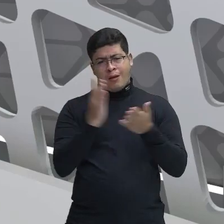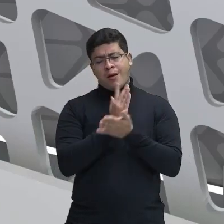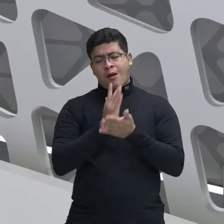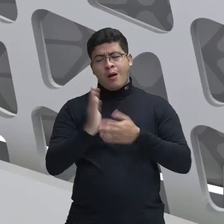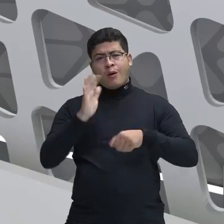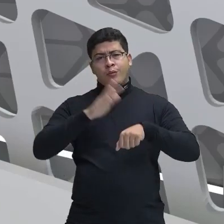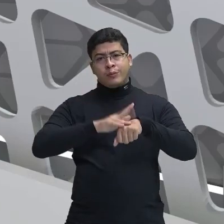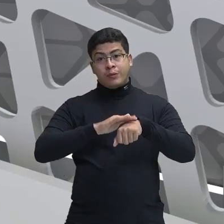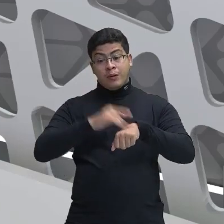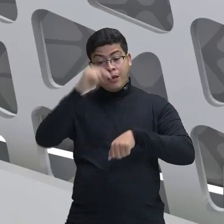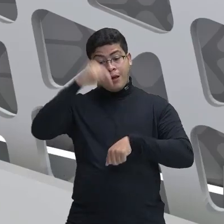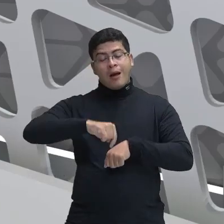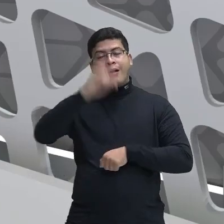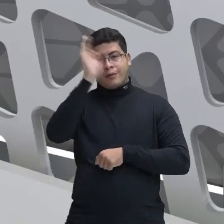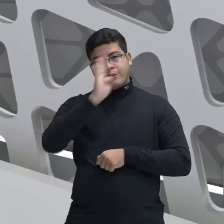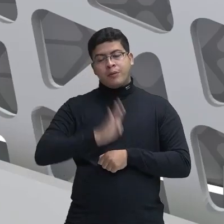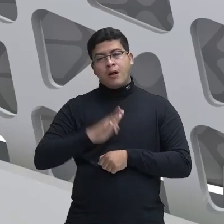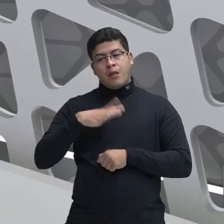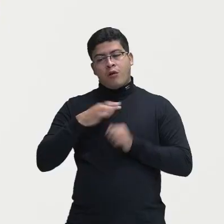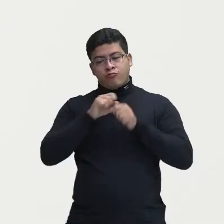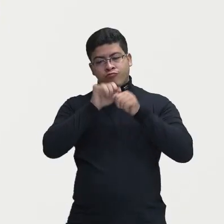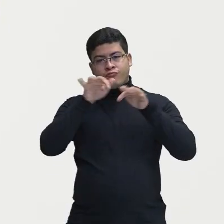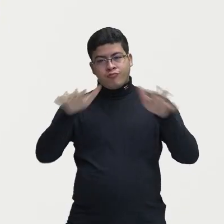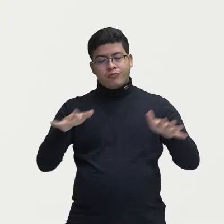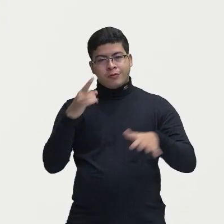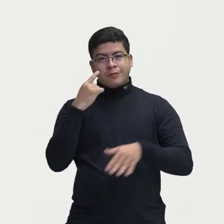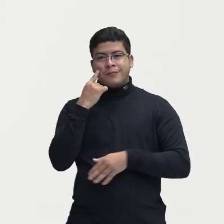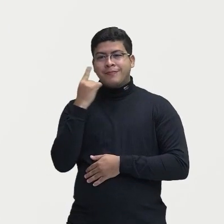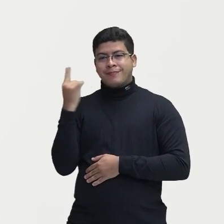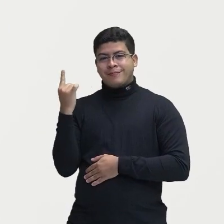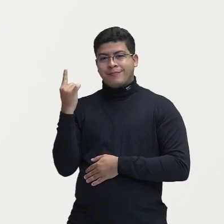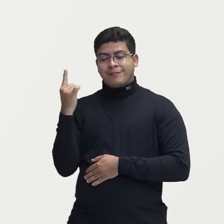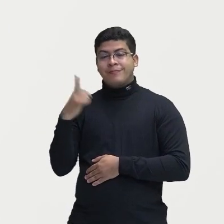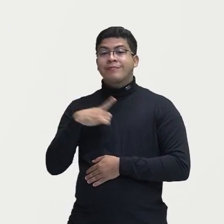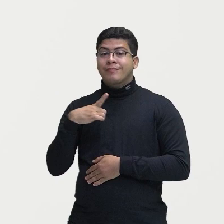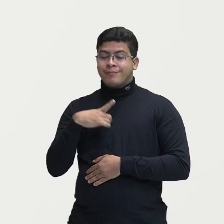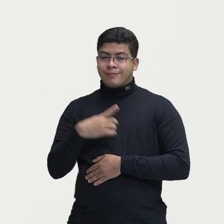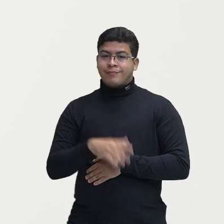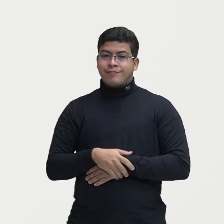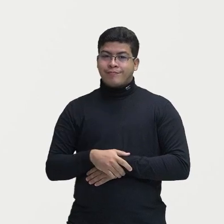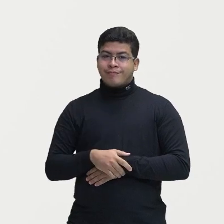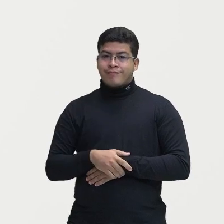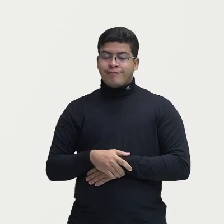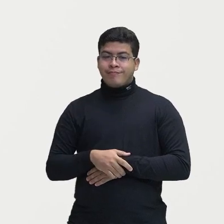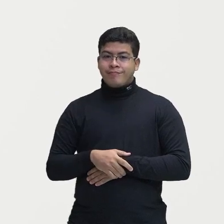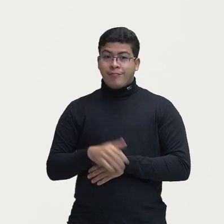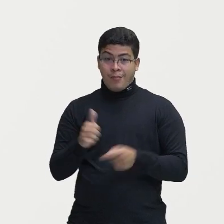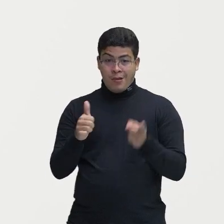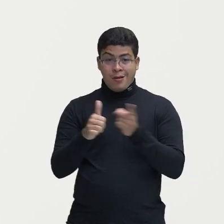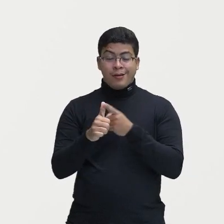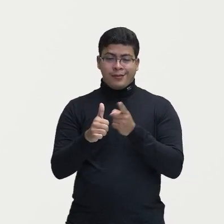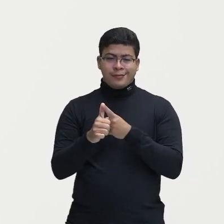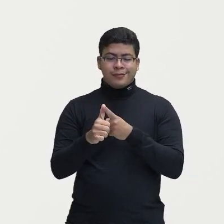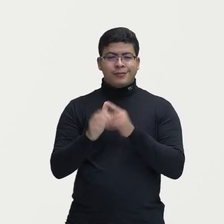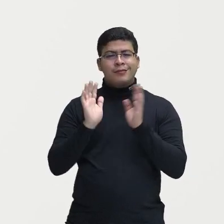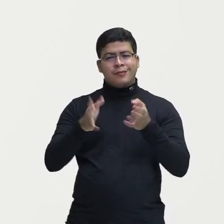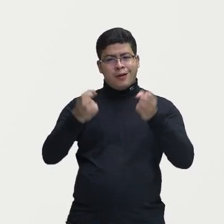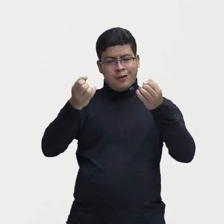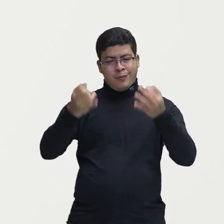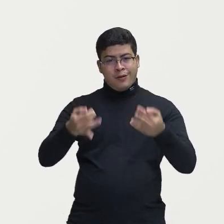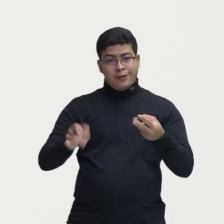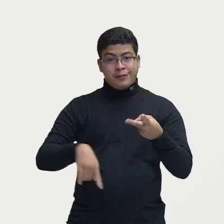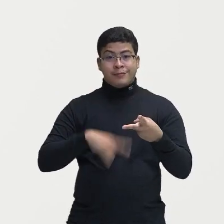no Brasil e que são transmitidas por vetores. Temos o exemplo da dengue, que nós falamos para vocês,